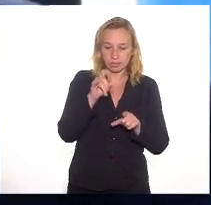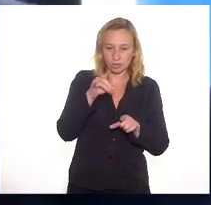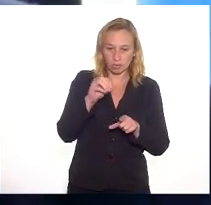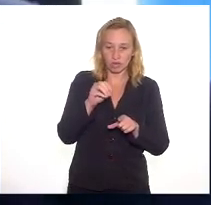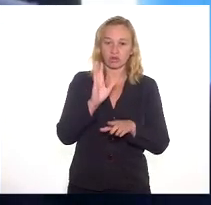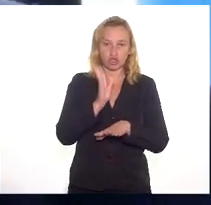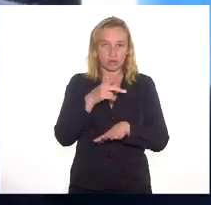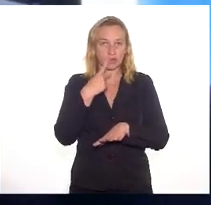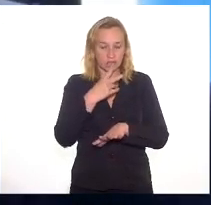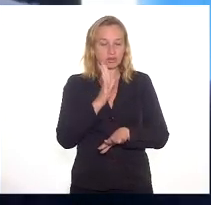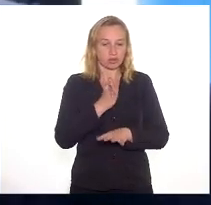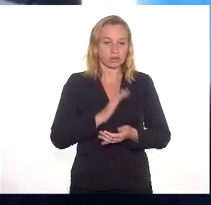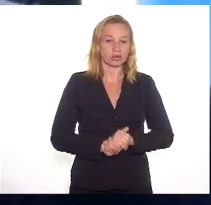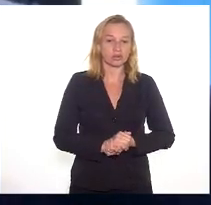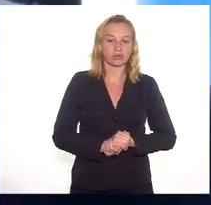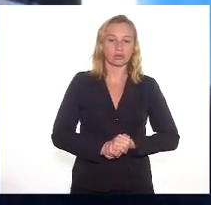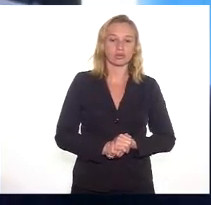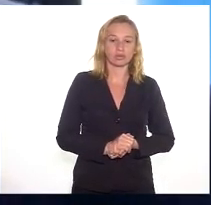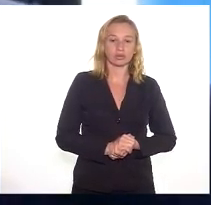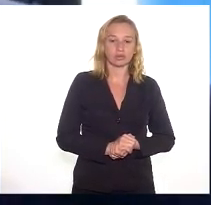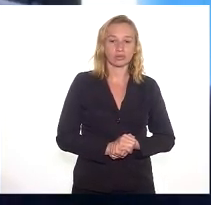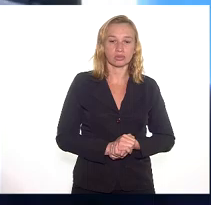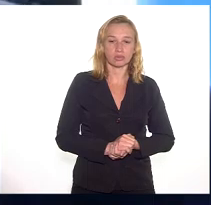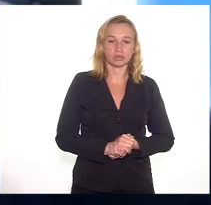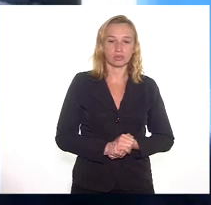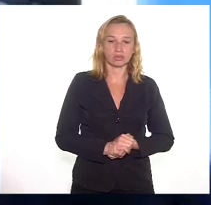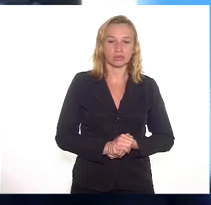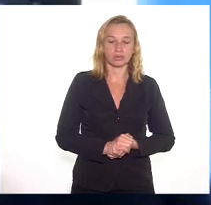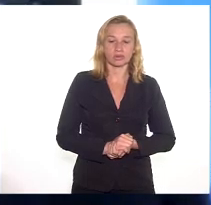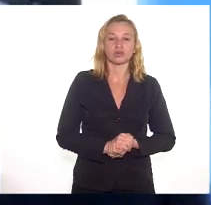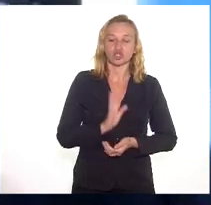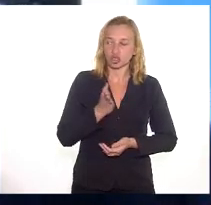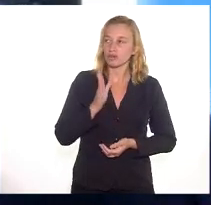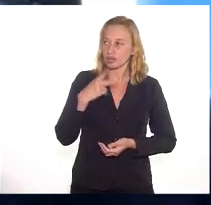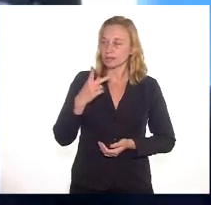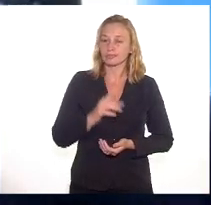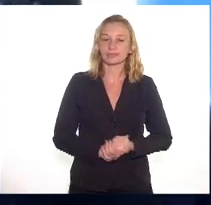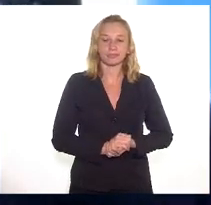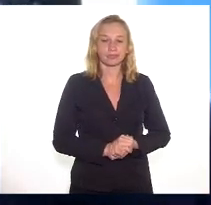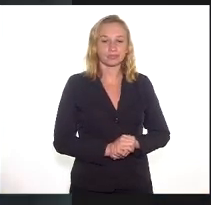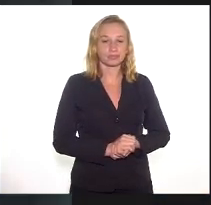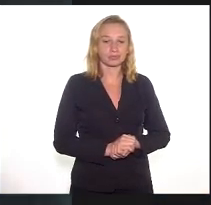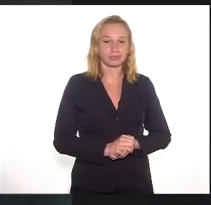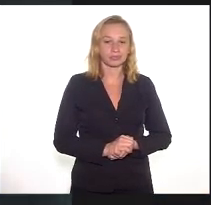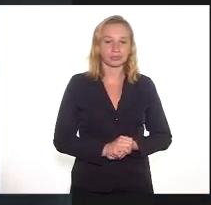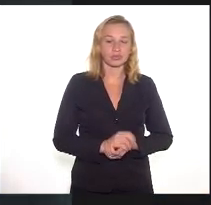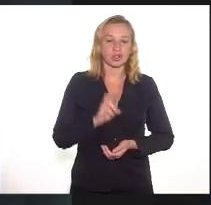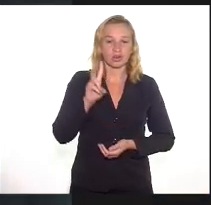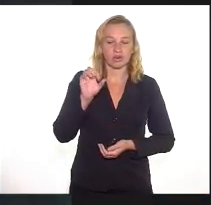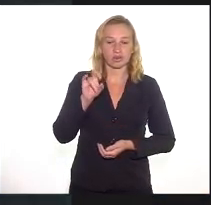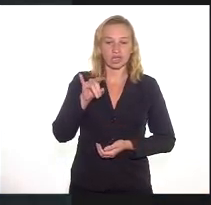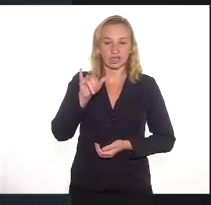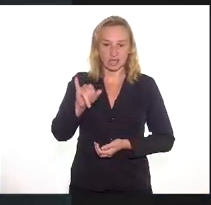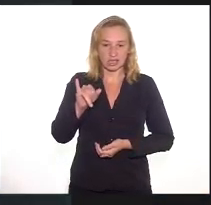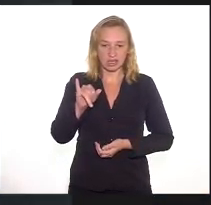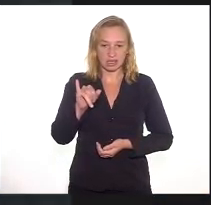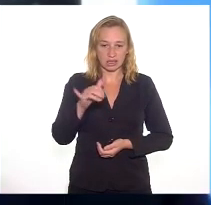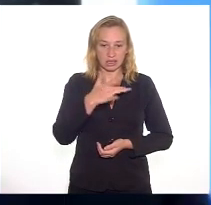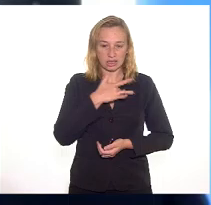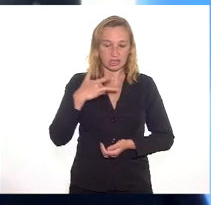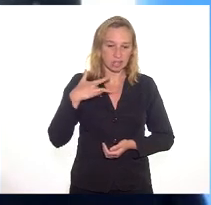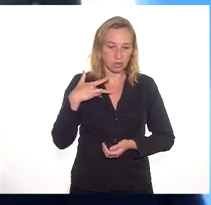está refeito. Deputado Atila não e deputado doutor Deodalto também não pelo grupo. Então, e deputado Valdeci da Saúde.